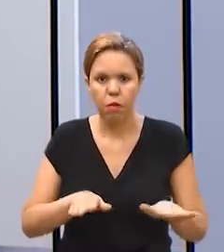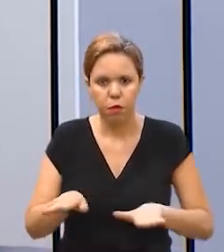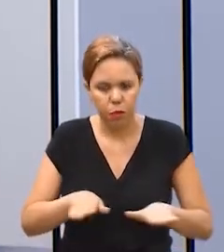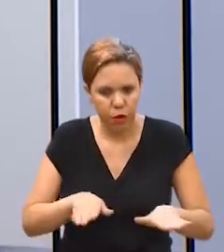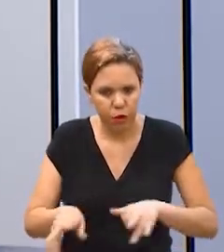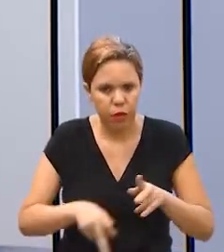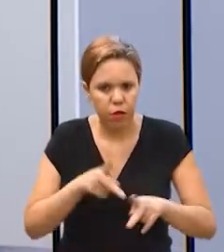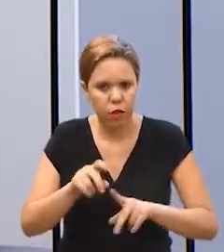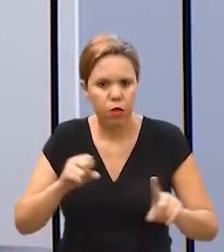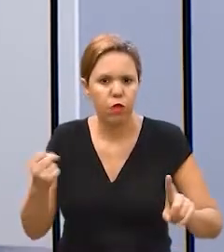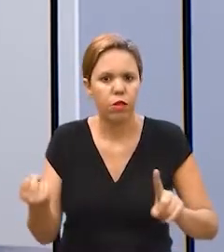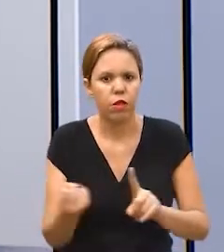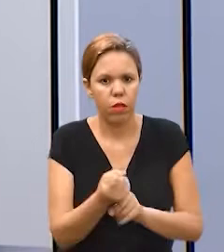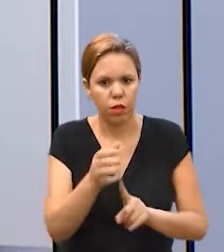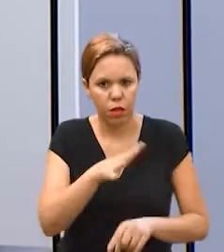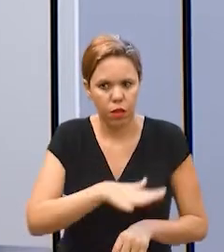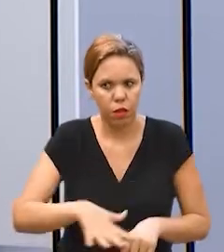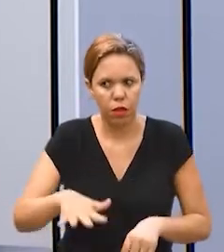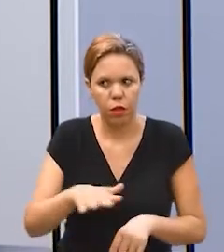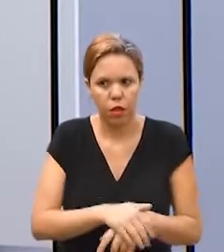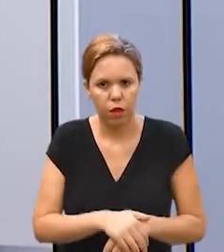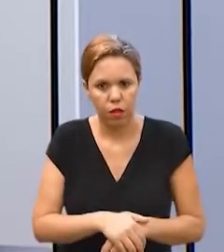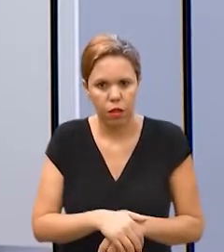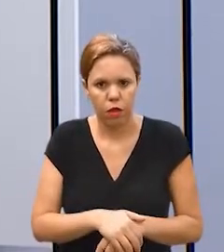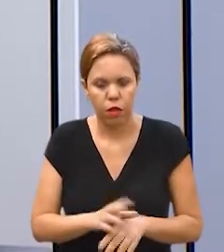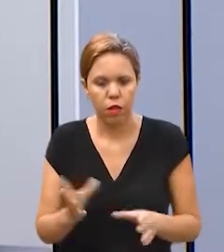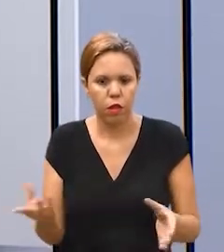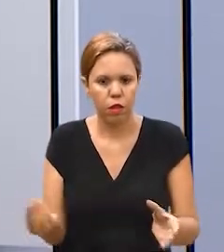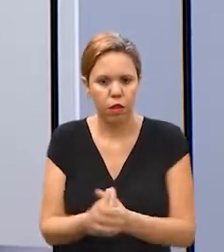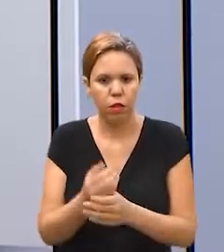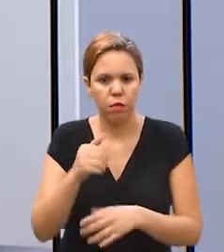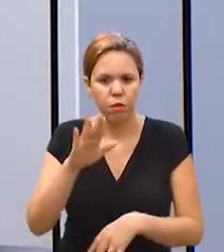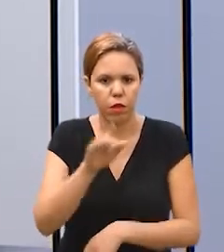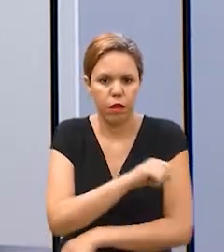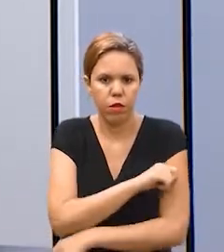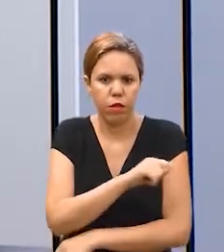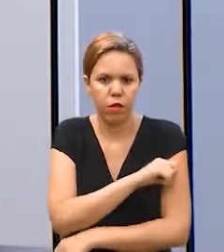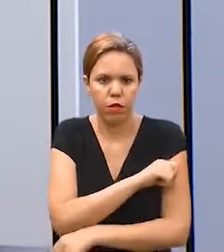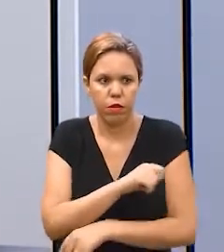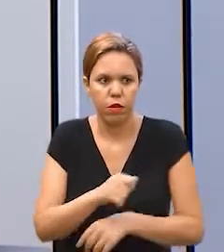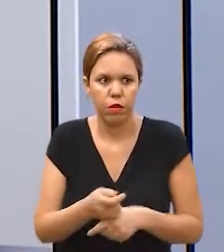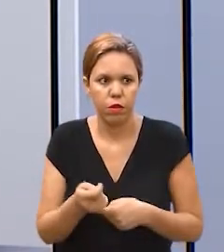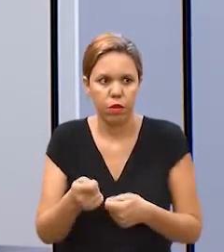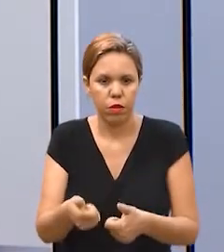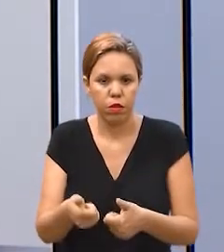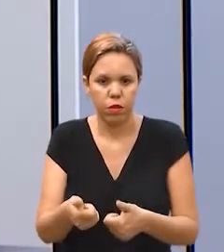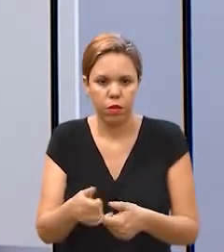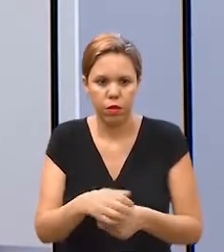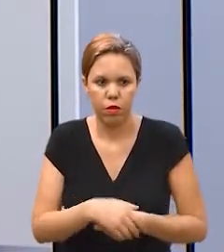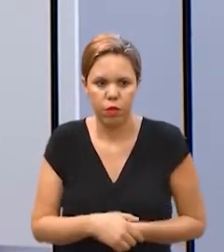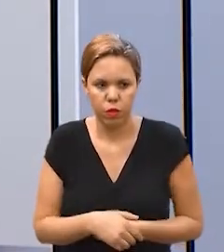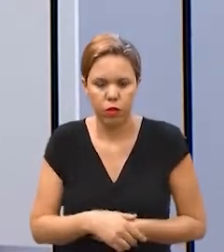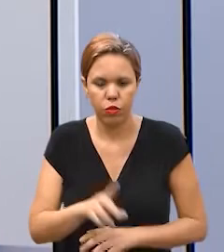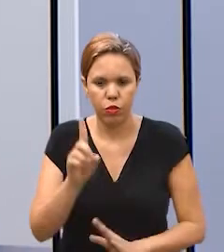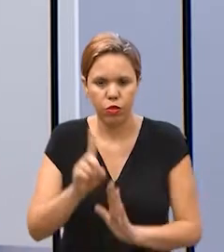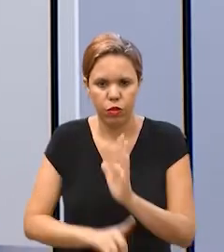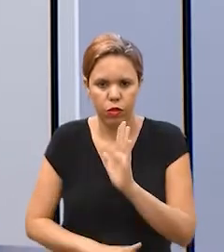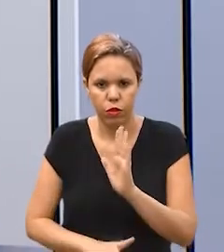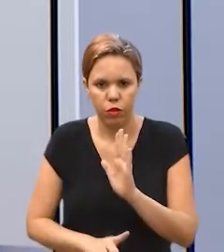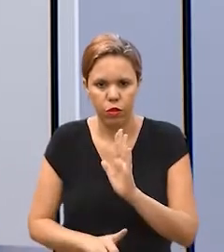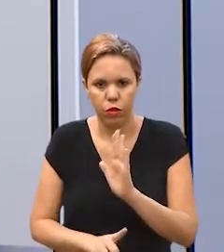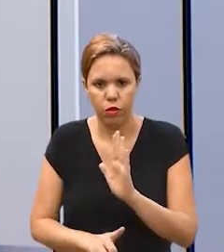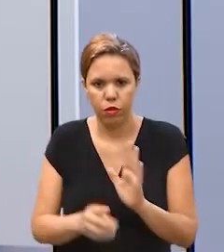mobilização da sociedade, do poder público, para incluir mais alunos e oferecer esse direito que